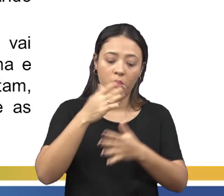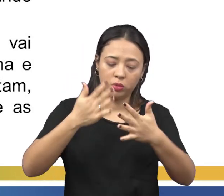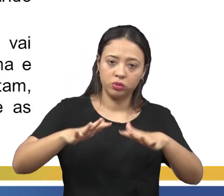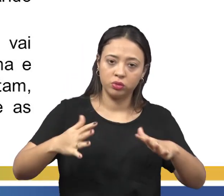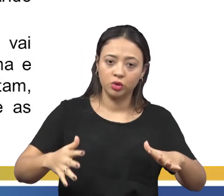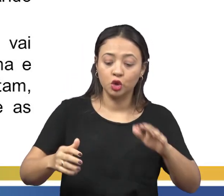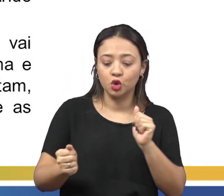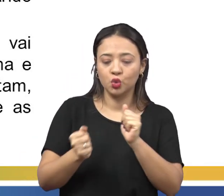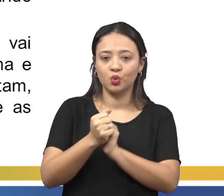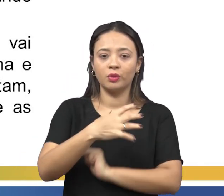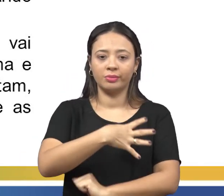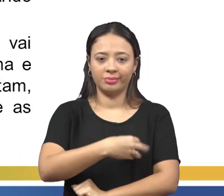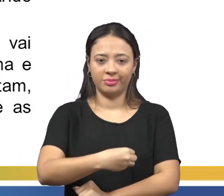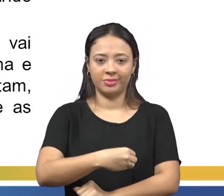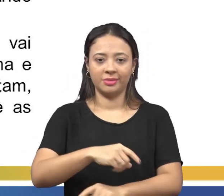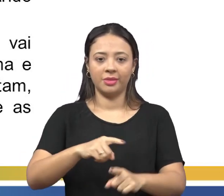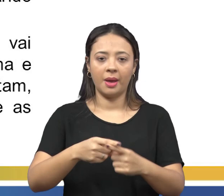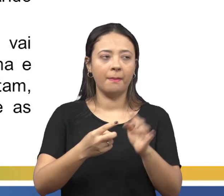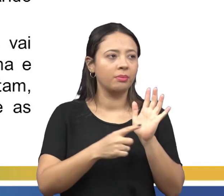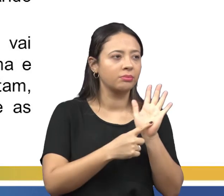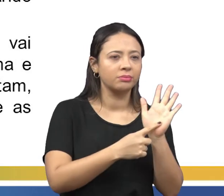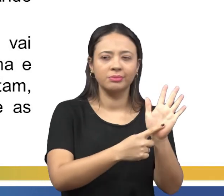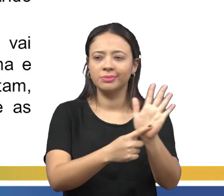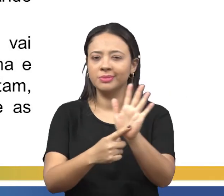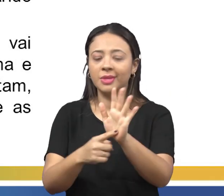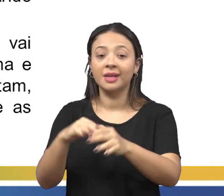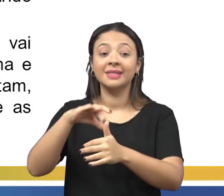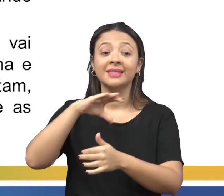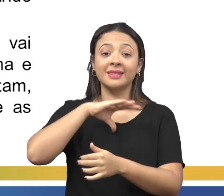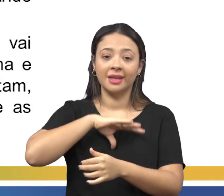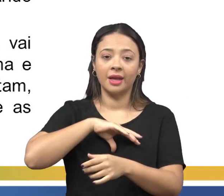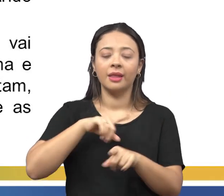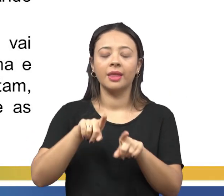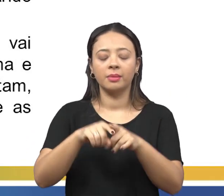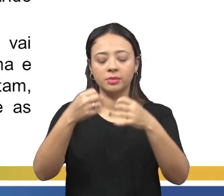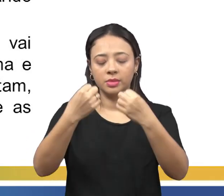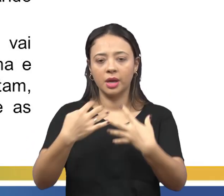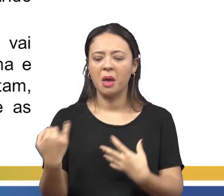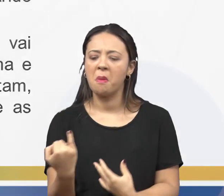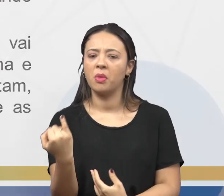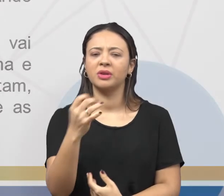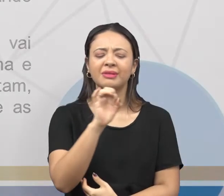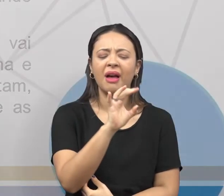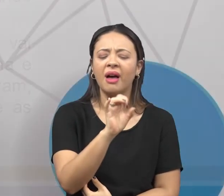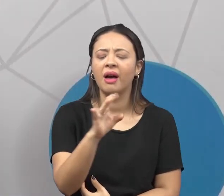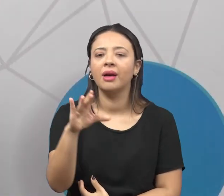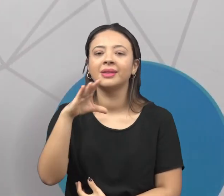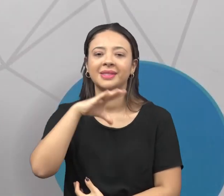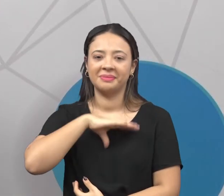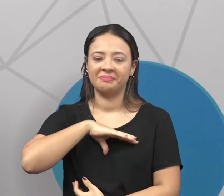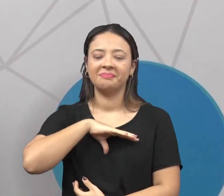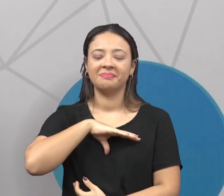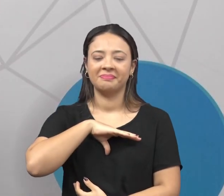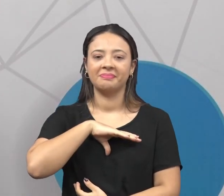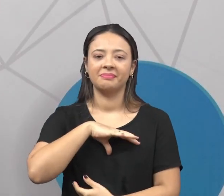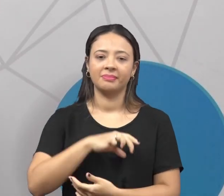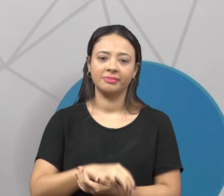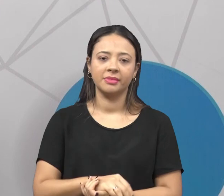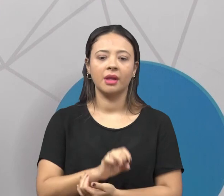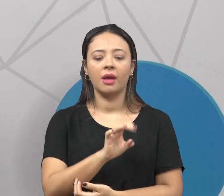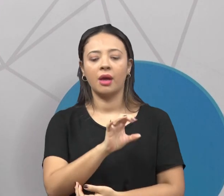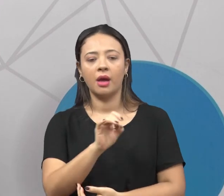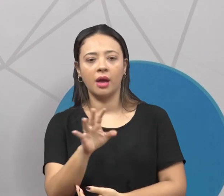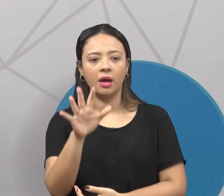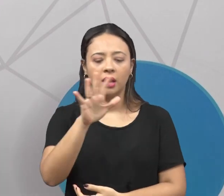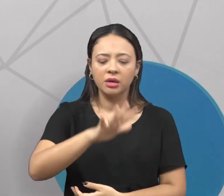a sua filha e ela vai mostrando a cidade, né, e a importância de cada uma, de cada cidade, de cada